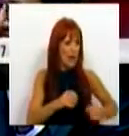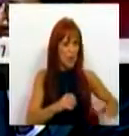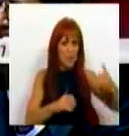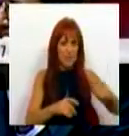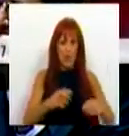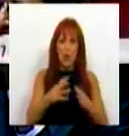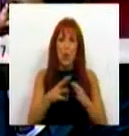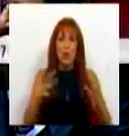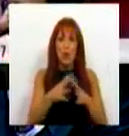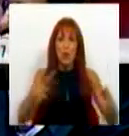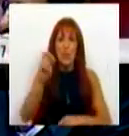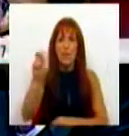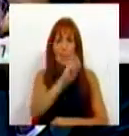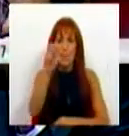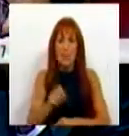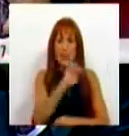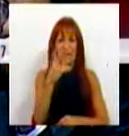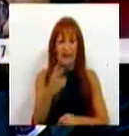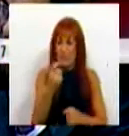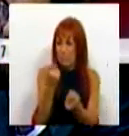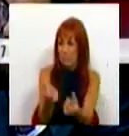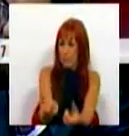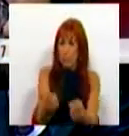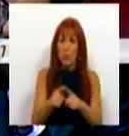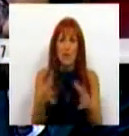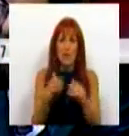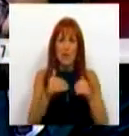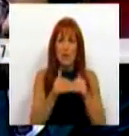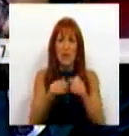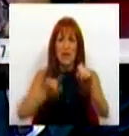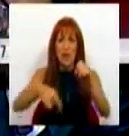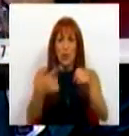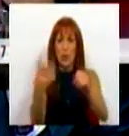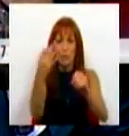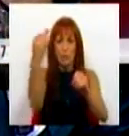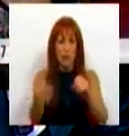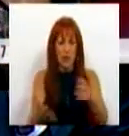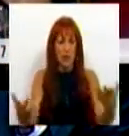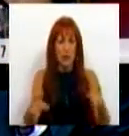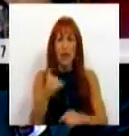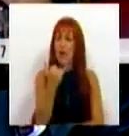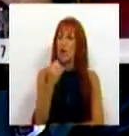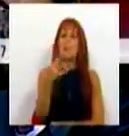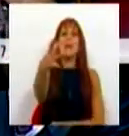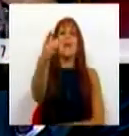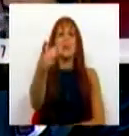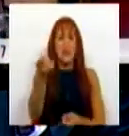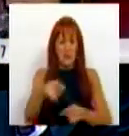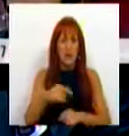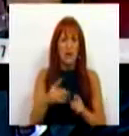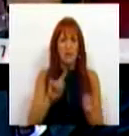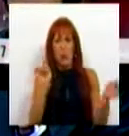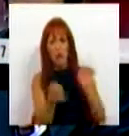terceiro trimestre a ser de facto anémico, um crescimento em cadeia de 0,1%, e em 2016 estamos a ter